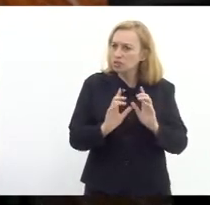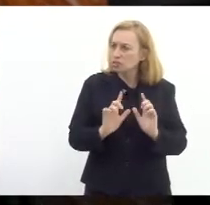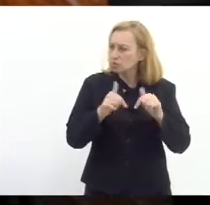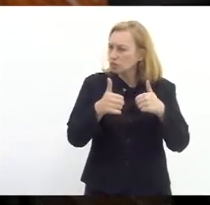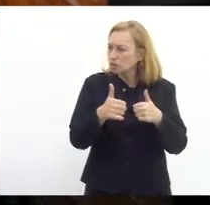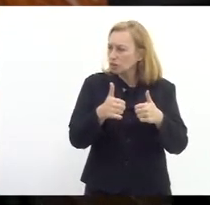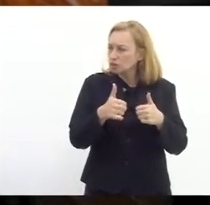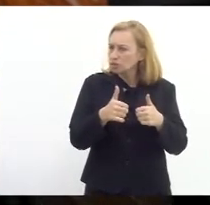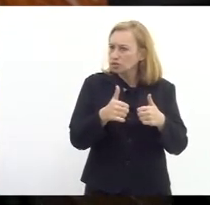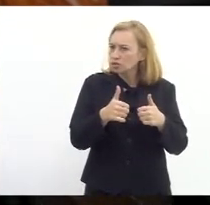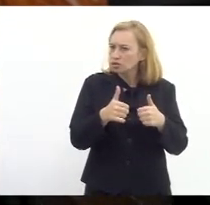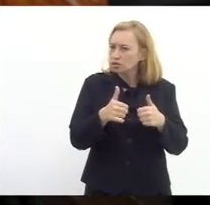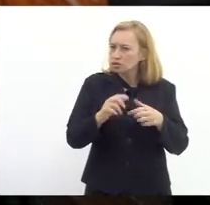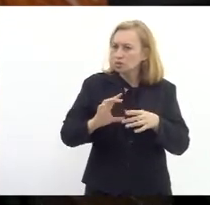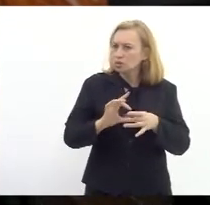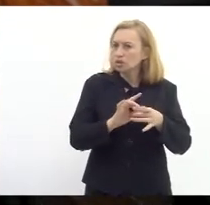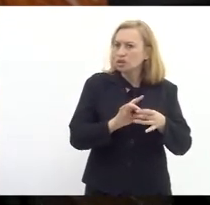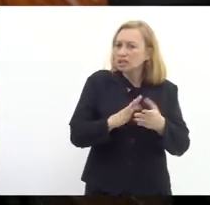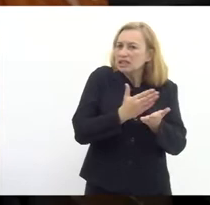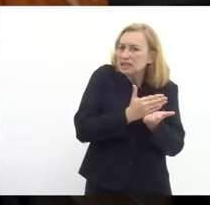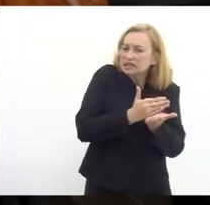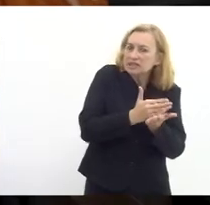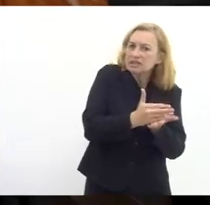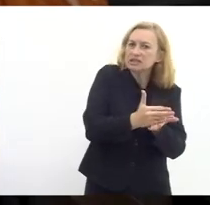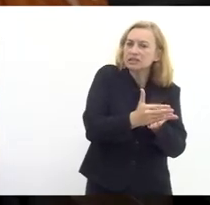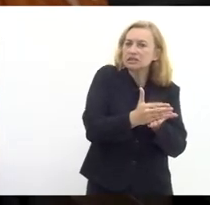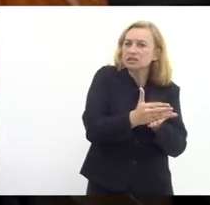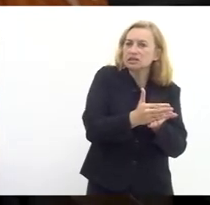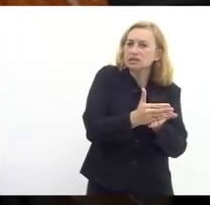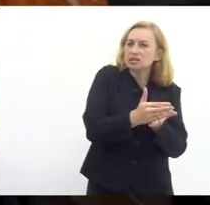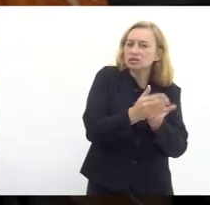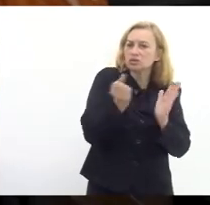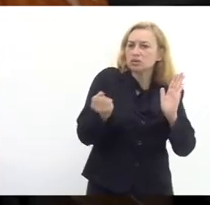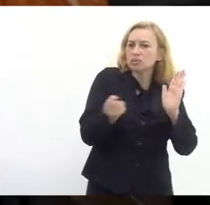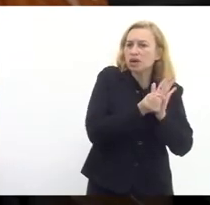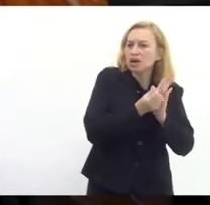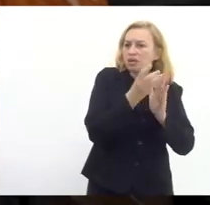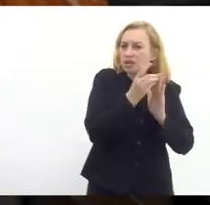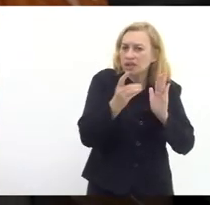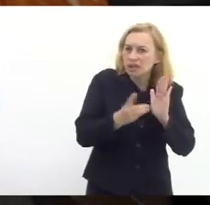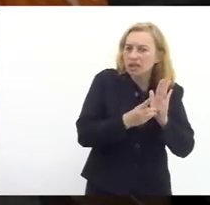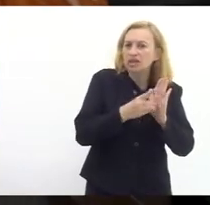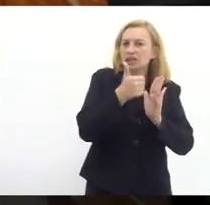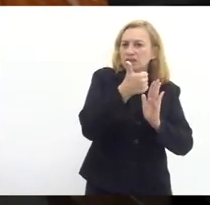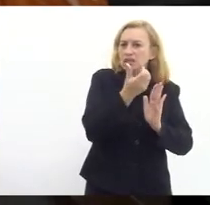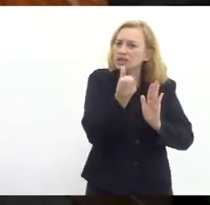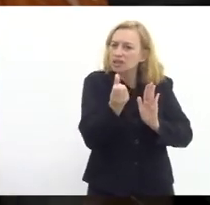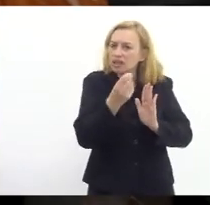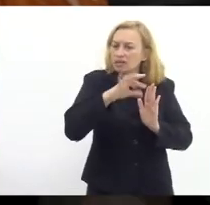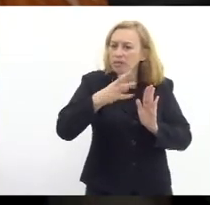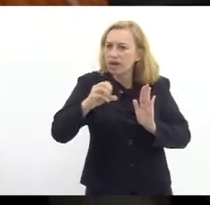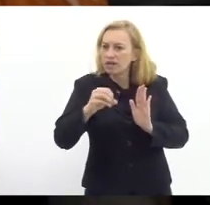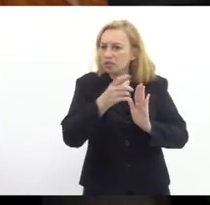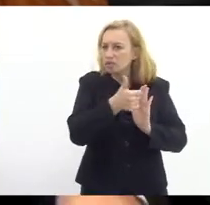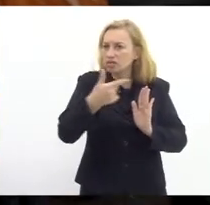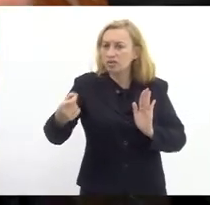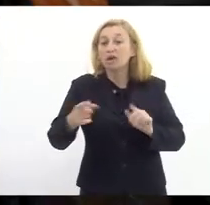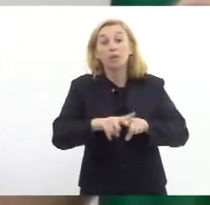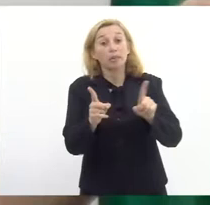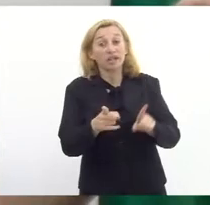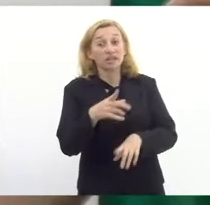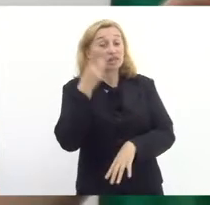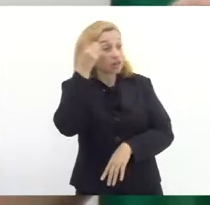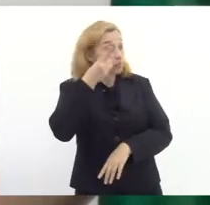autuações consolidadas a partir do marco do decreto, que é 16 de março de 2020. Mas a deputada